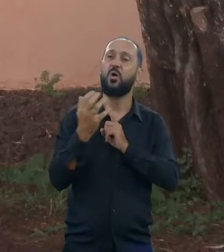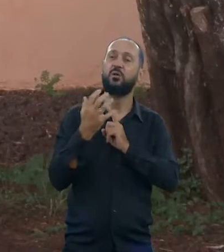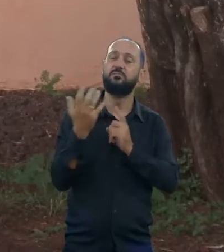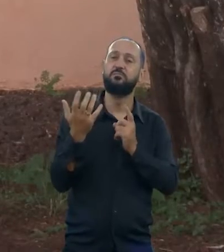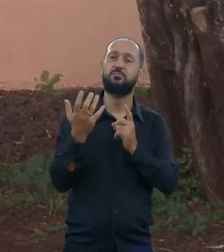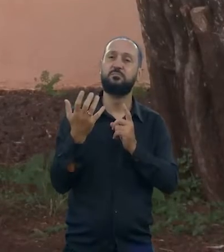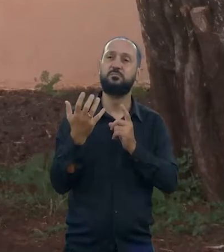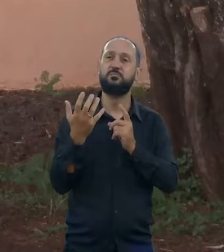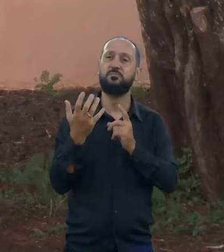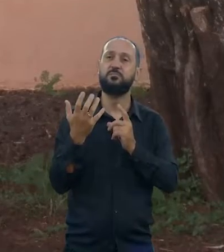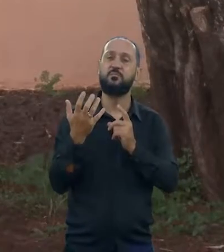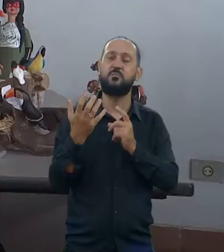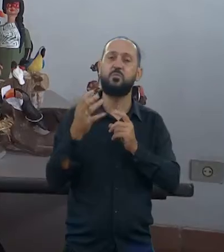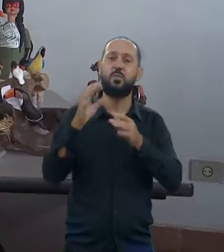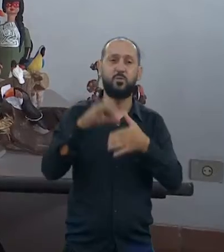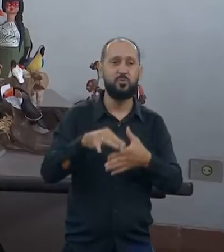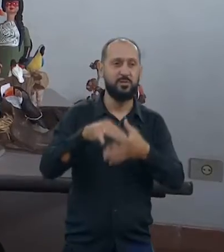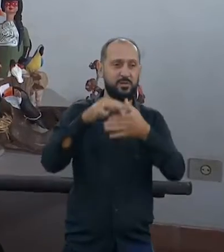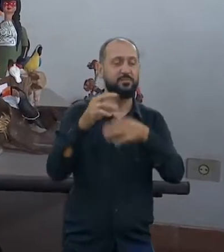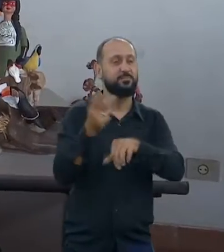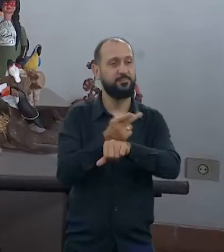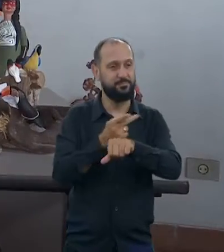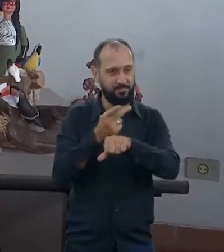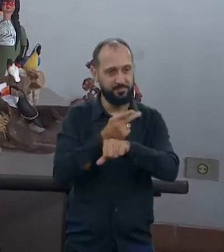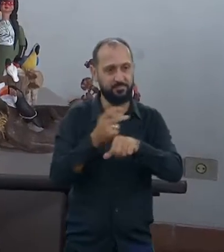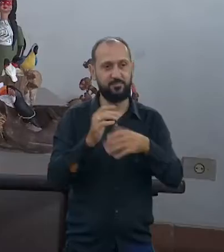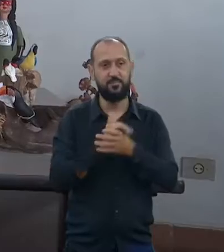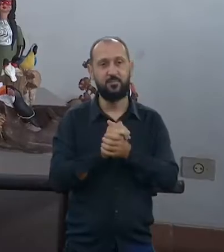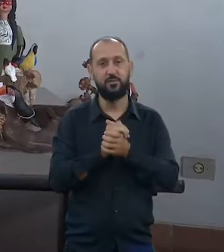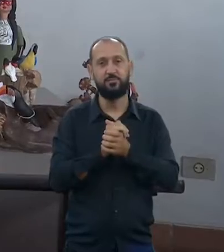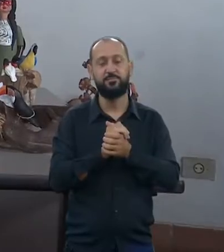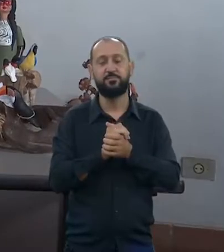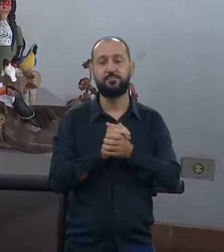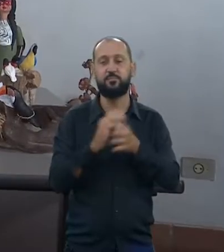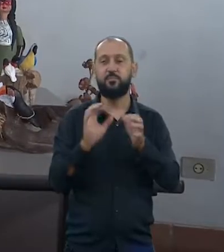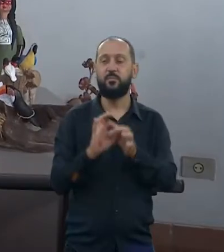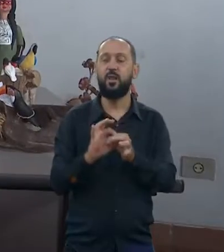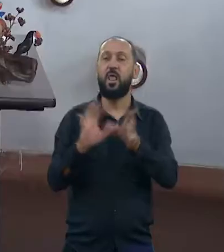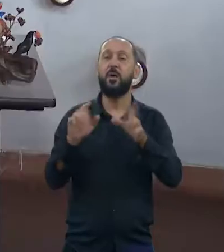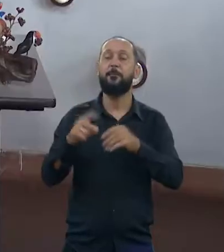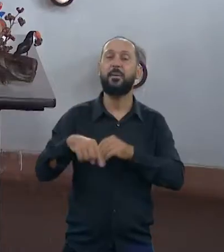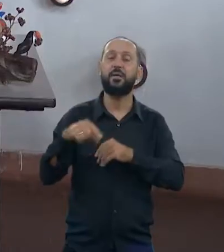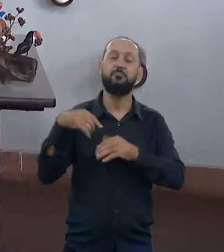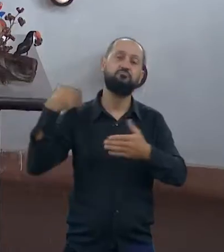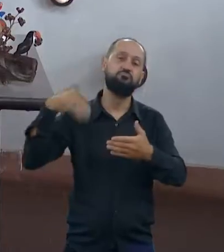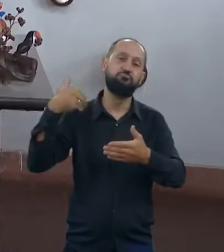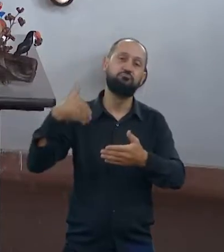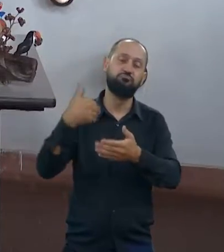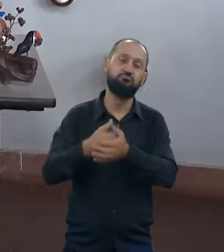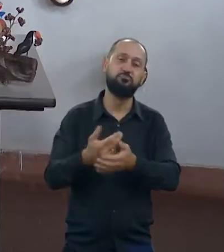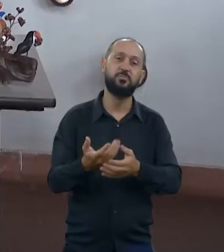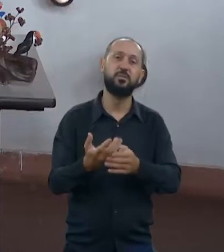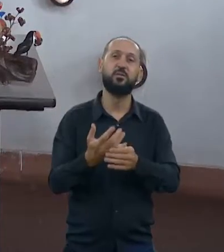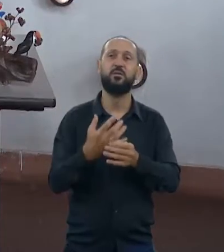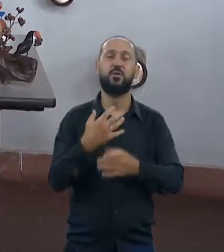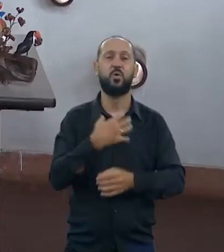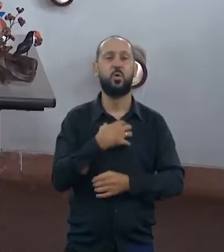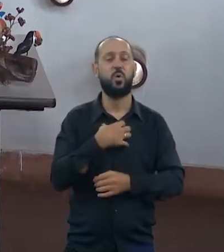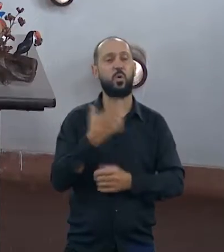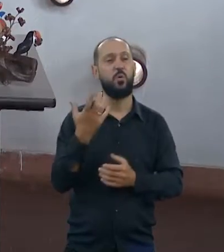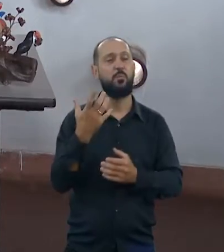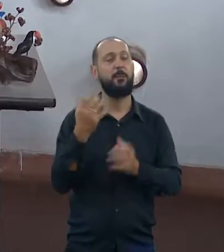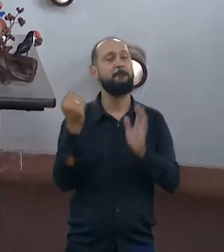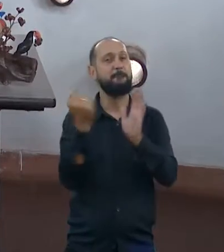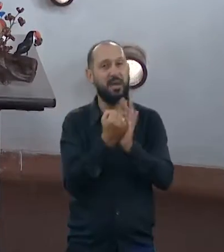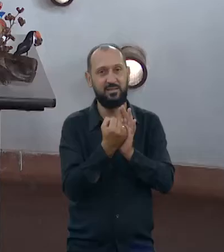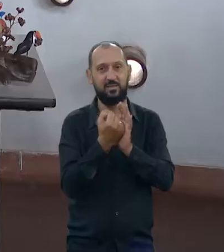que as grandes lideranças buscavam, né? Então, eles deixaram um legado, todos que passaram, né? Deixaram um